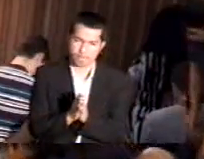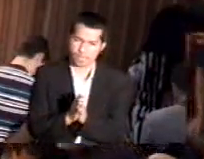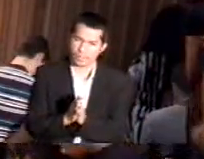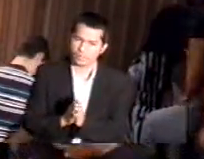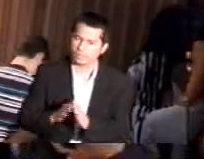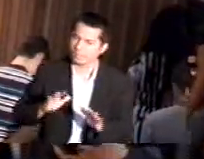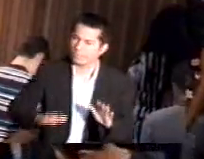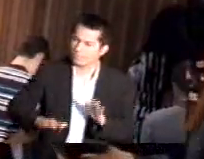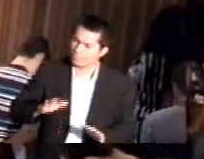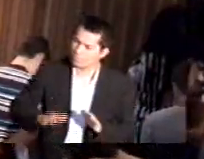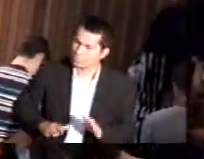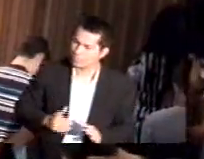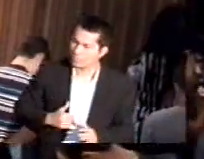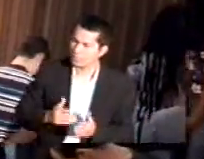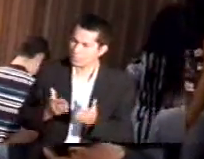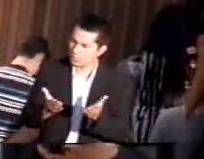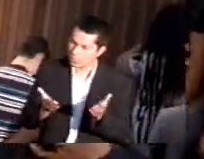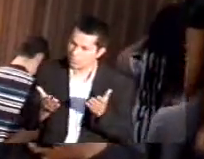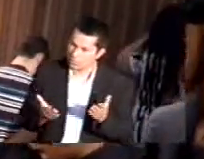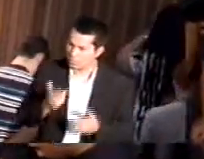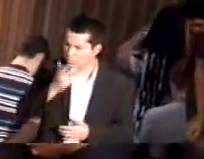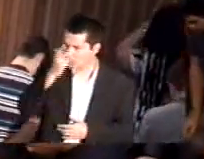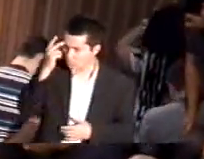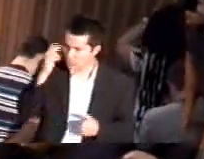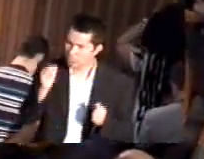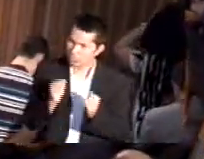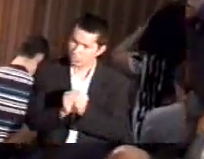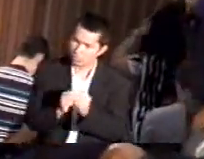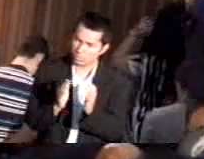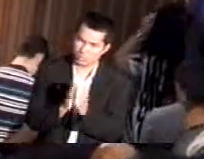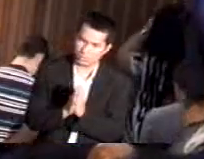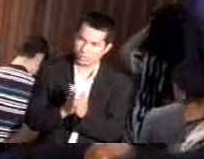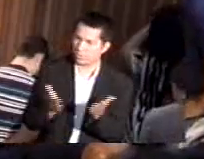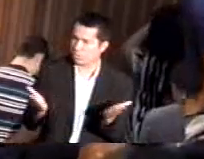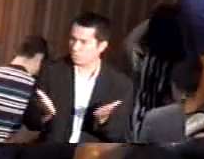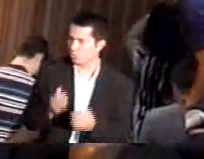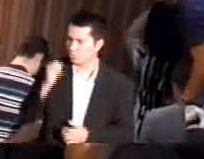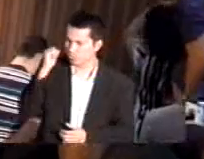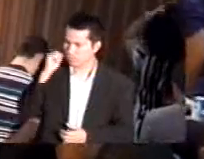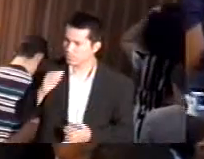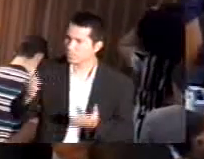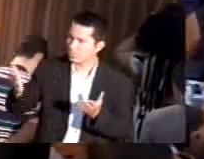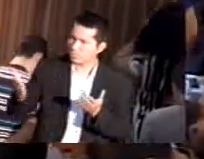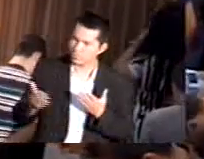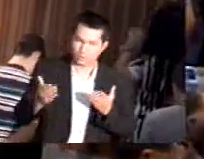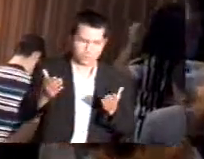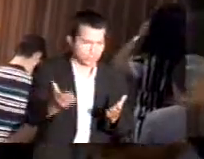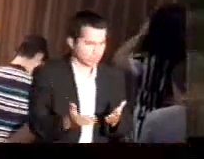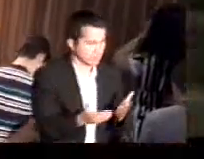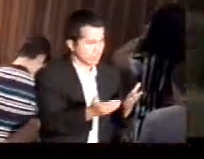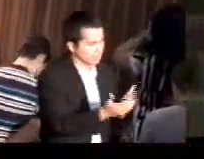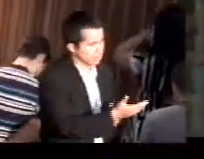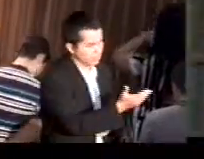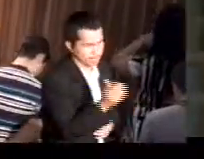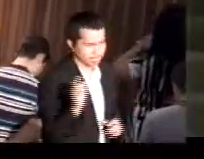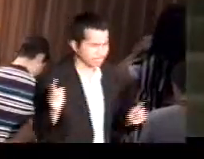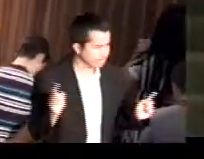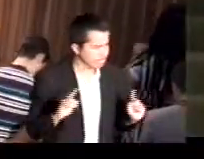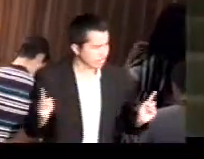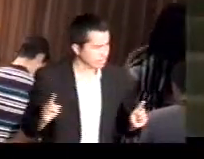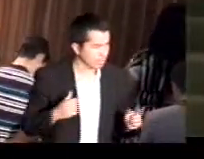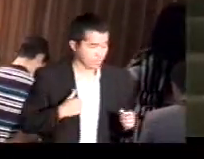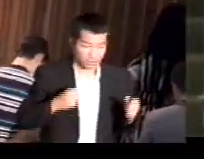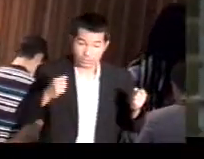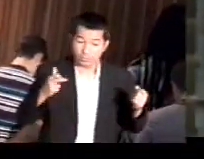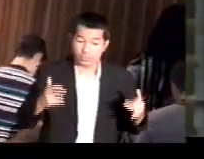Normalmente eu convido pessoas para orarem, mas tem muita gente aqui, eu não vou conseguir fazer isso agora. Então, eu vou explicar o que você